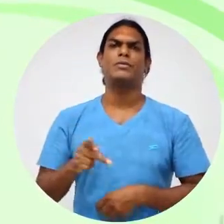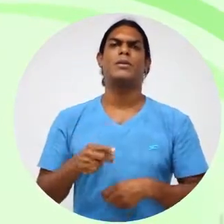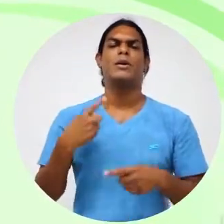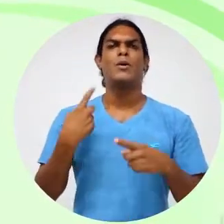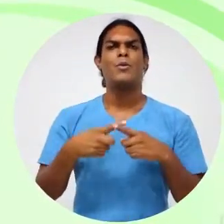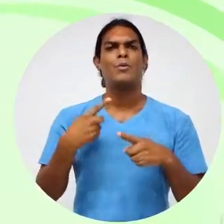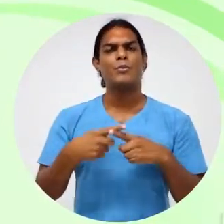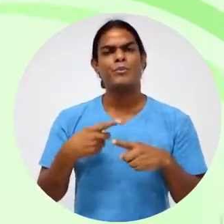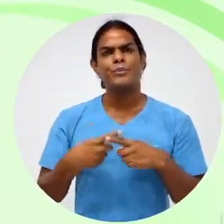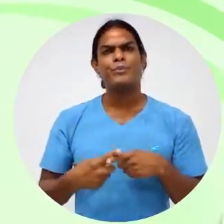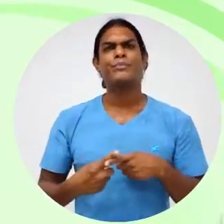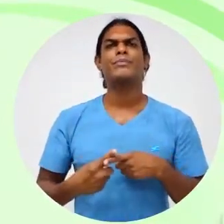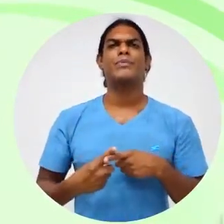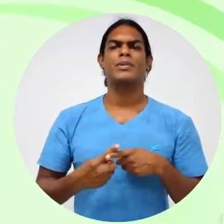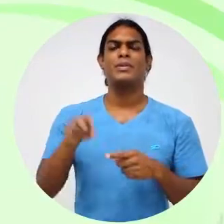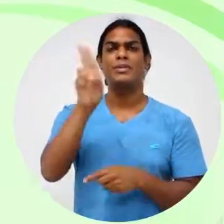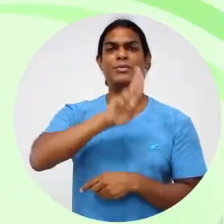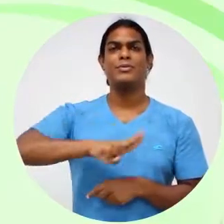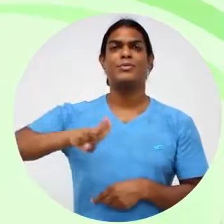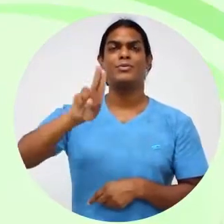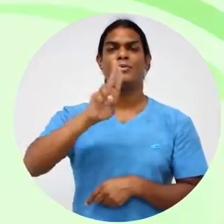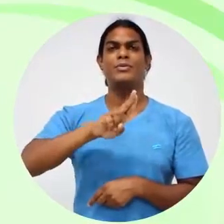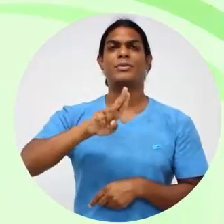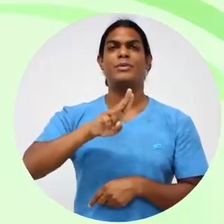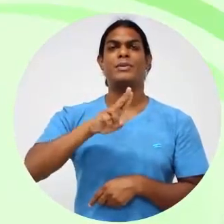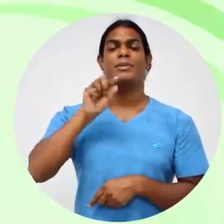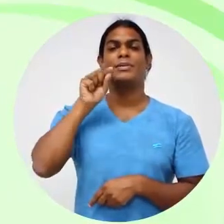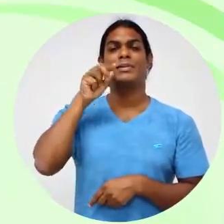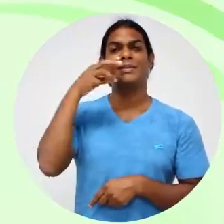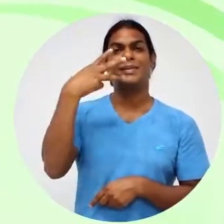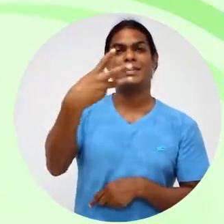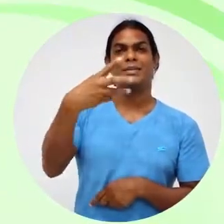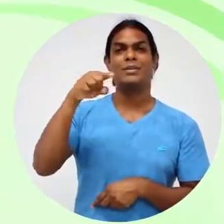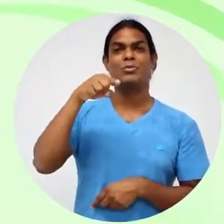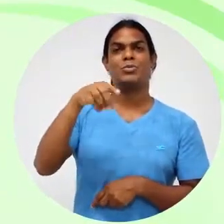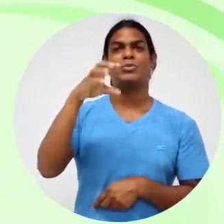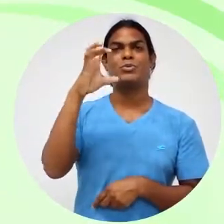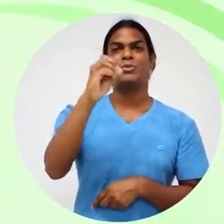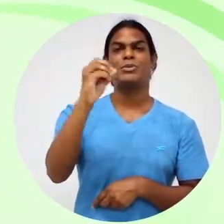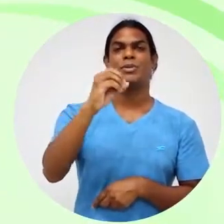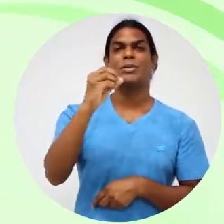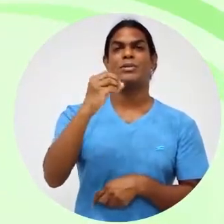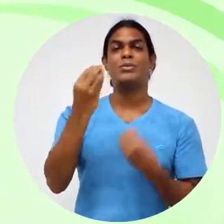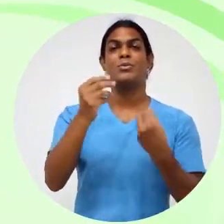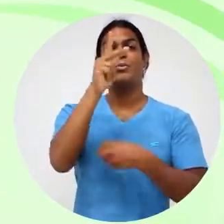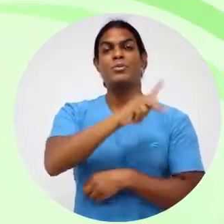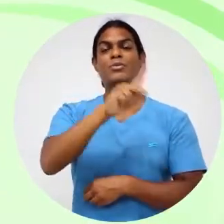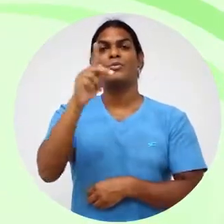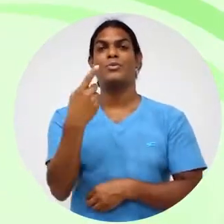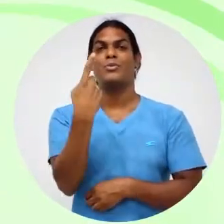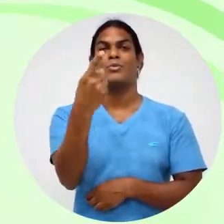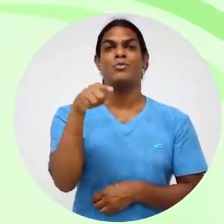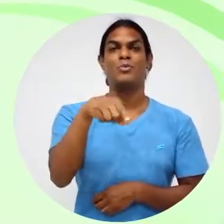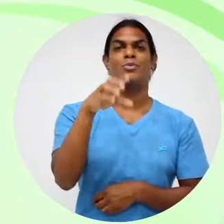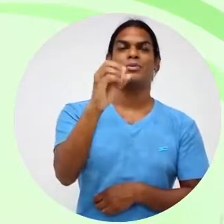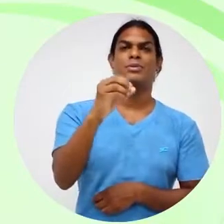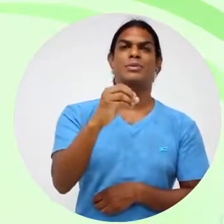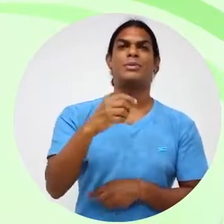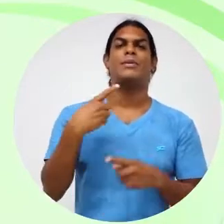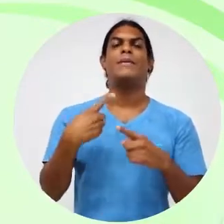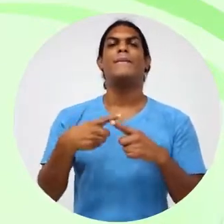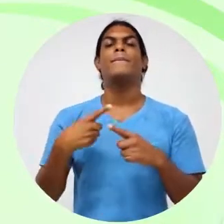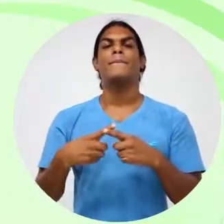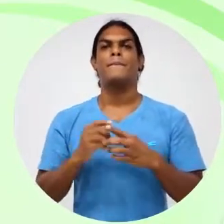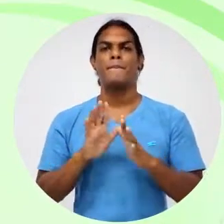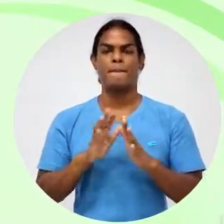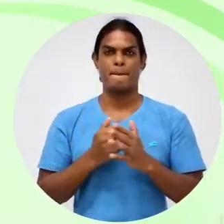vezes que o aluno já está numa versão 3.0, enquanto o professor está numa versão 1.0. Aí o que é que acontece?